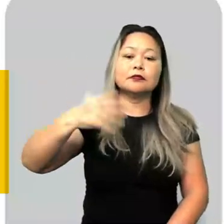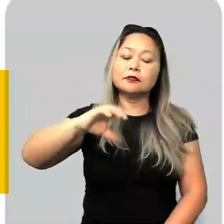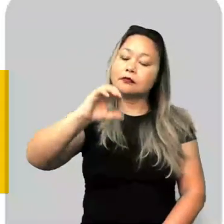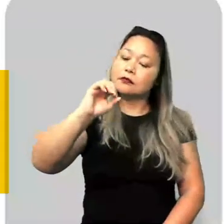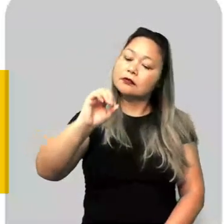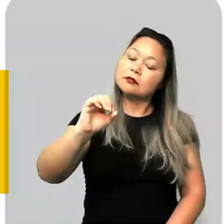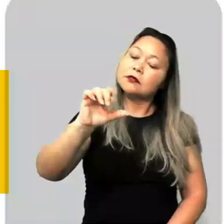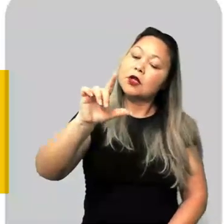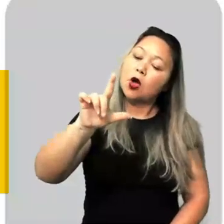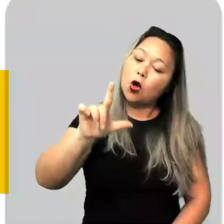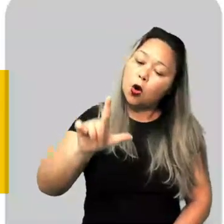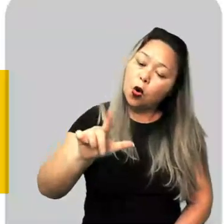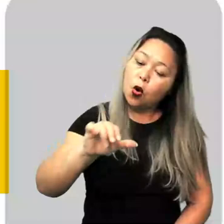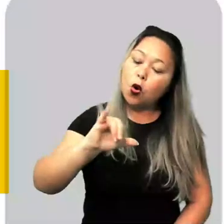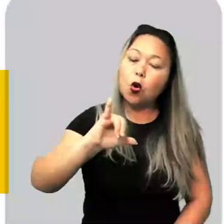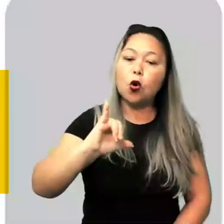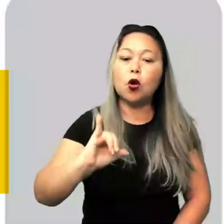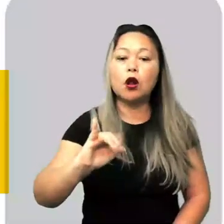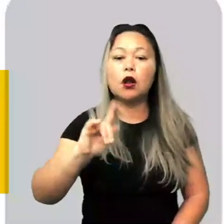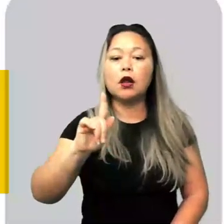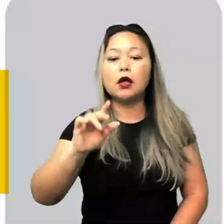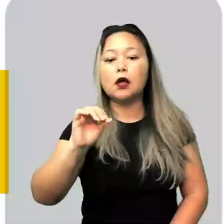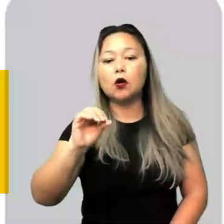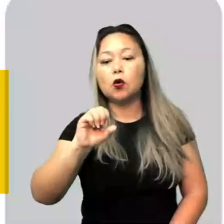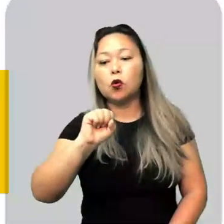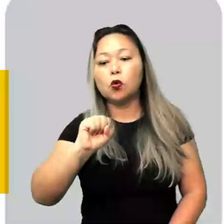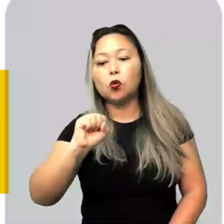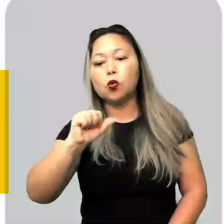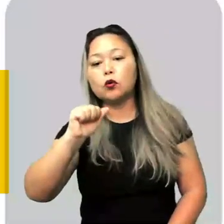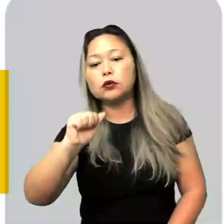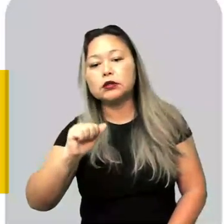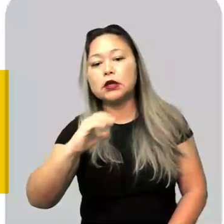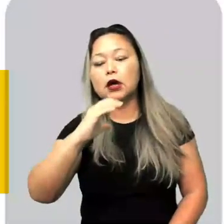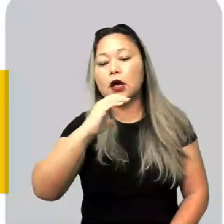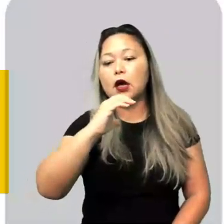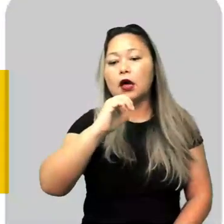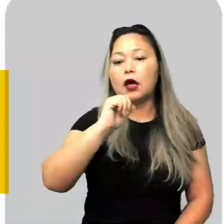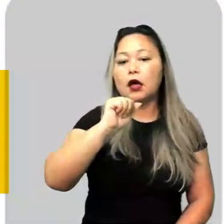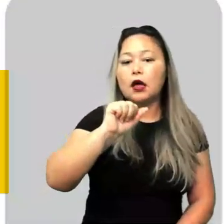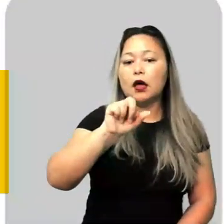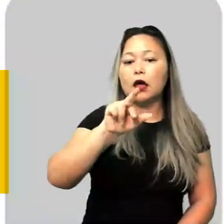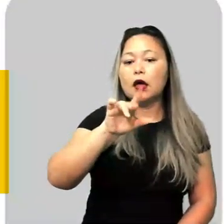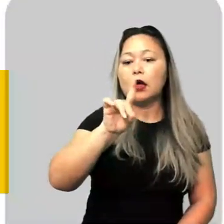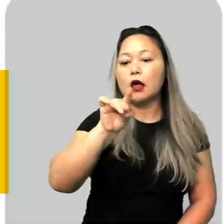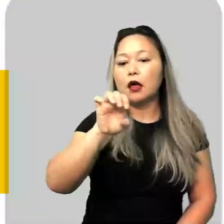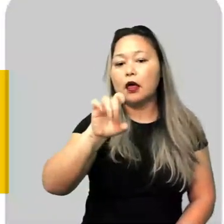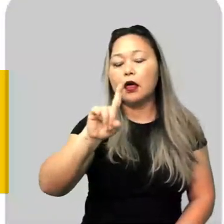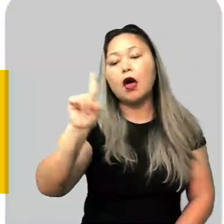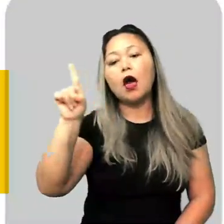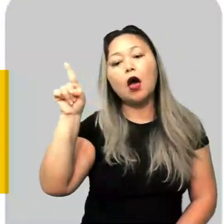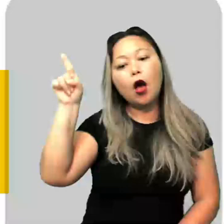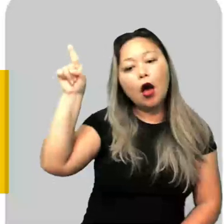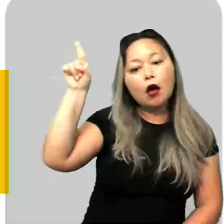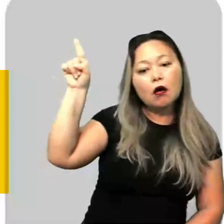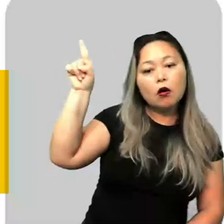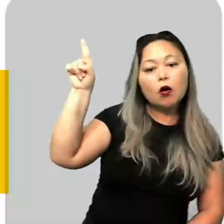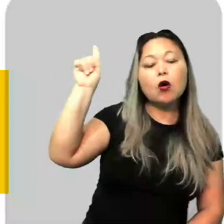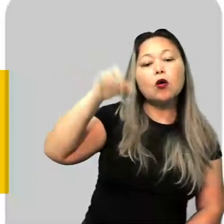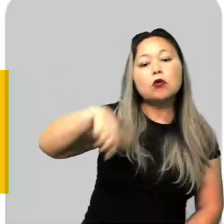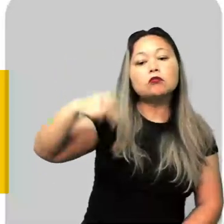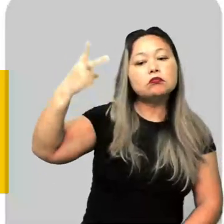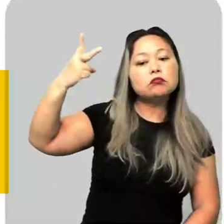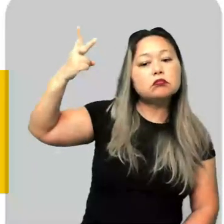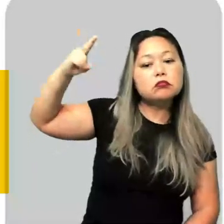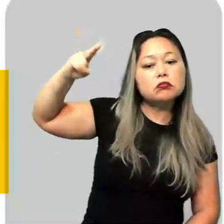os oligossacarídeos. Os oligossacarídeos mais importantes, nós falamos na aula, sacarose, lactose, também tem